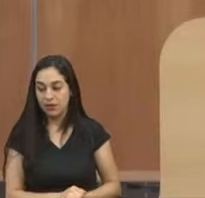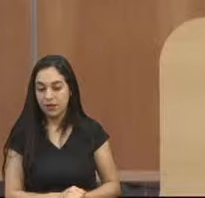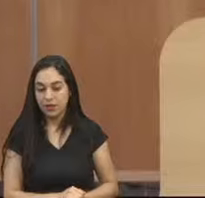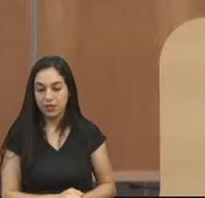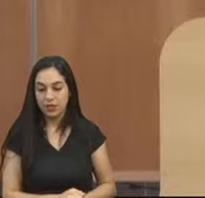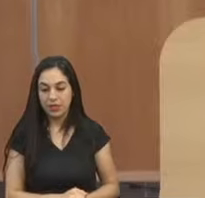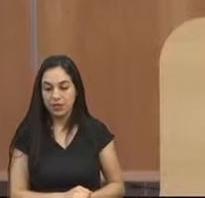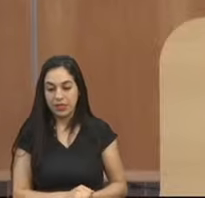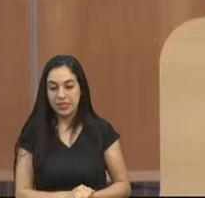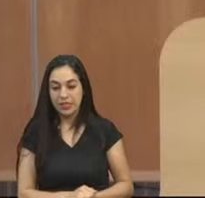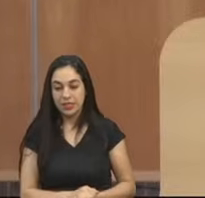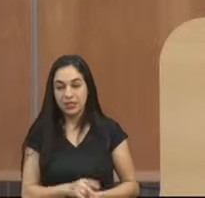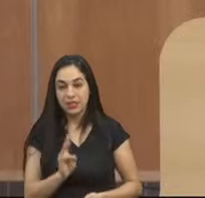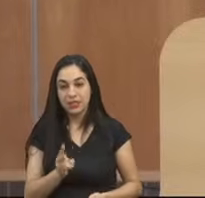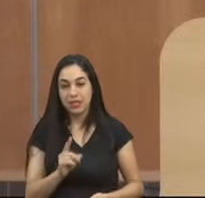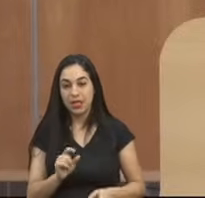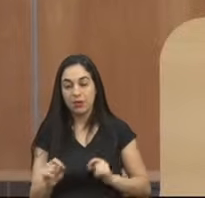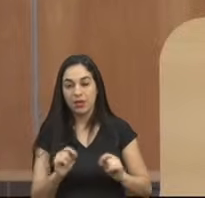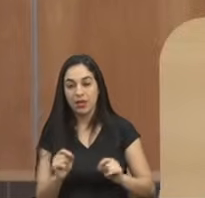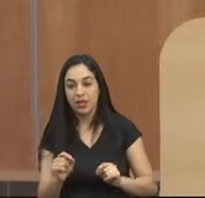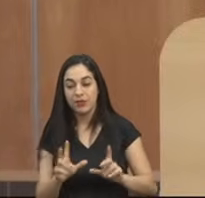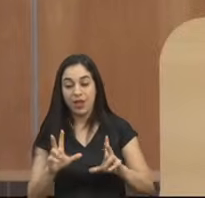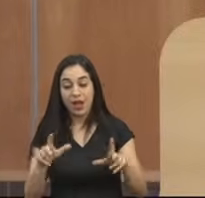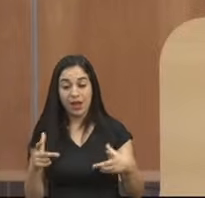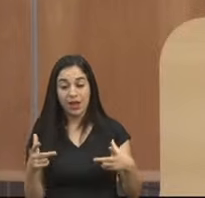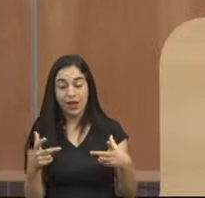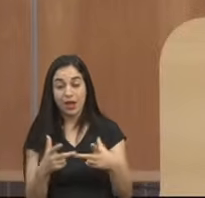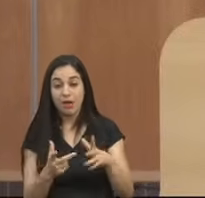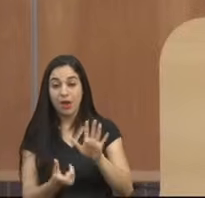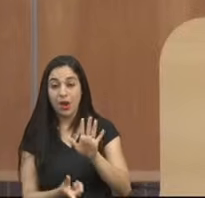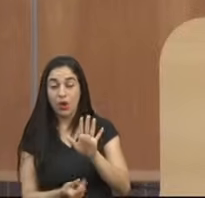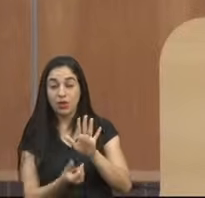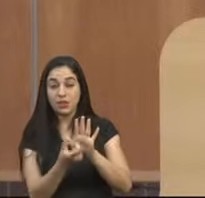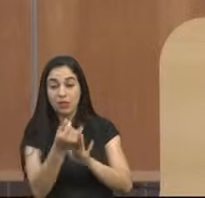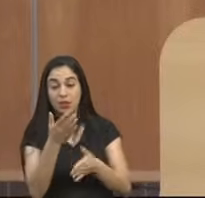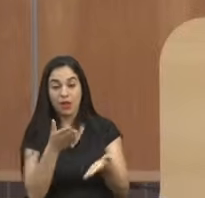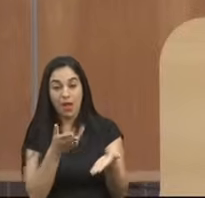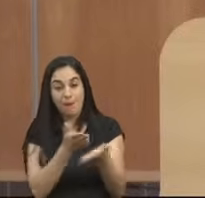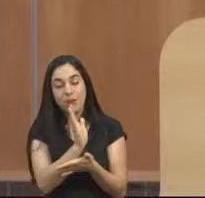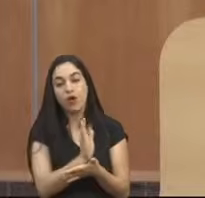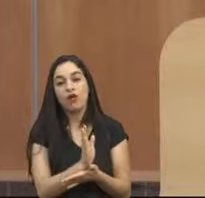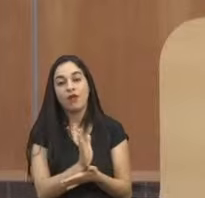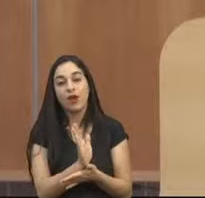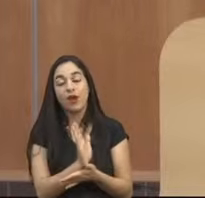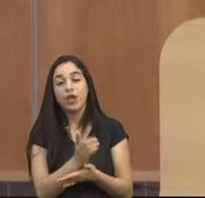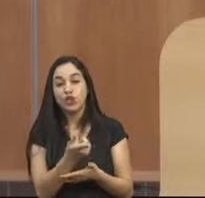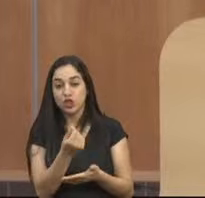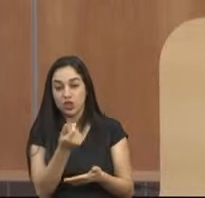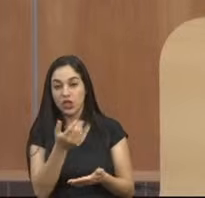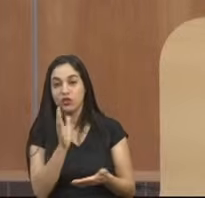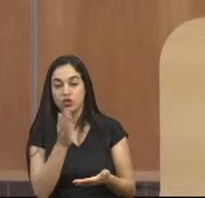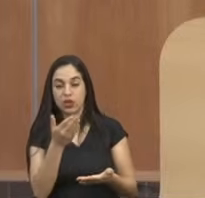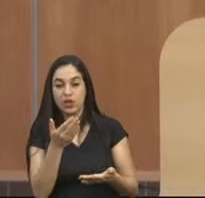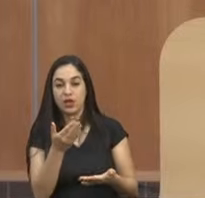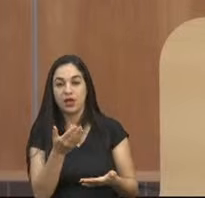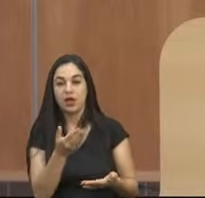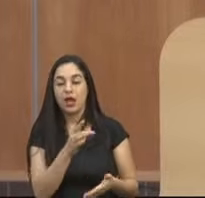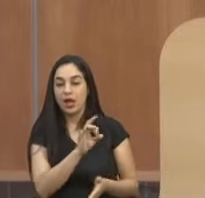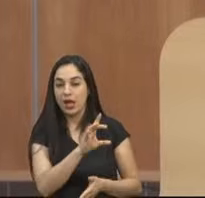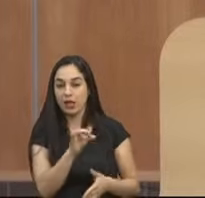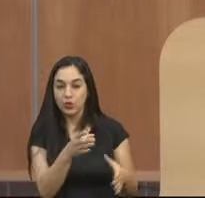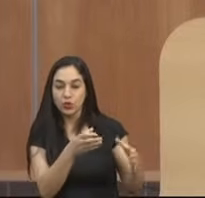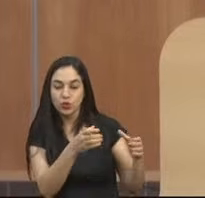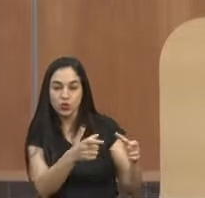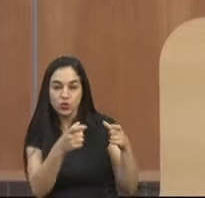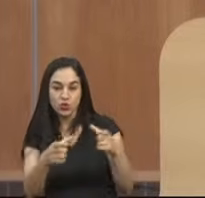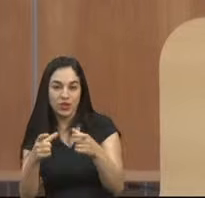Sempre que a Câmara aprova o orçamento, esse dinheiro já está separado em cada uma dessas